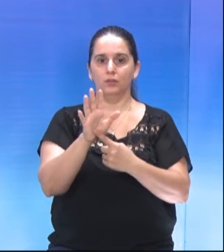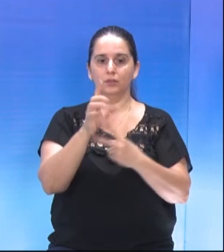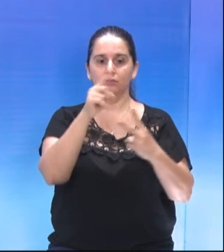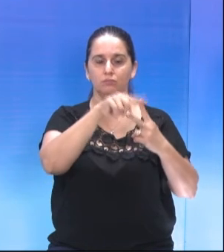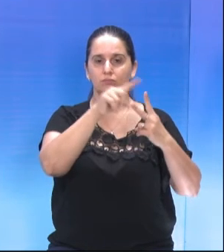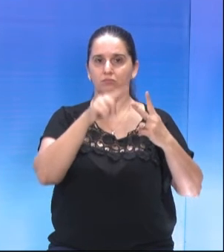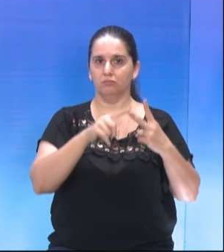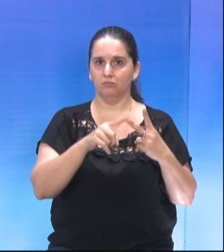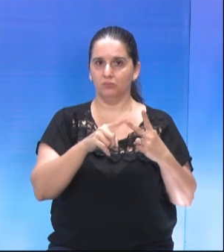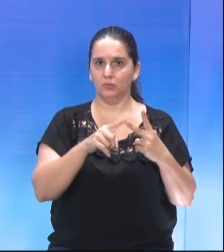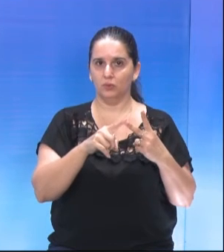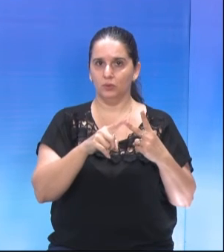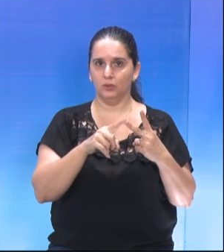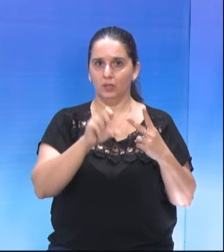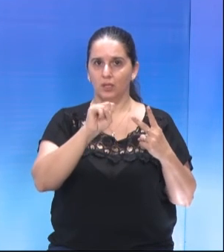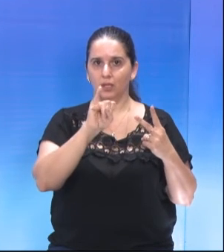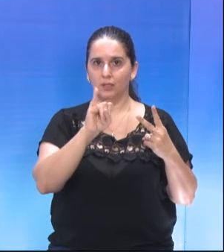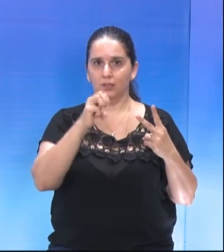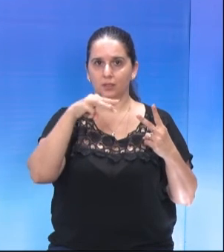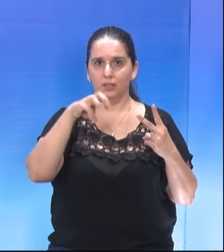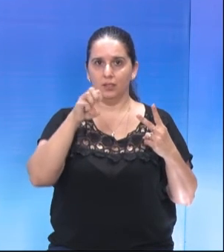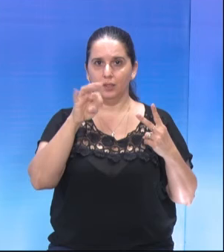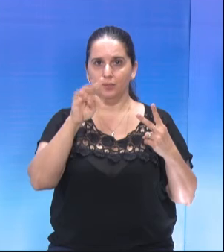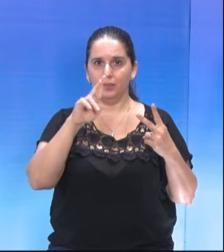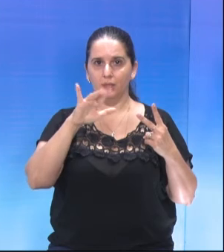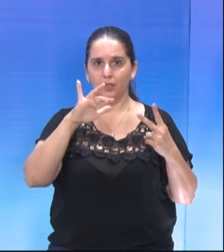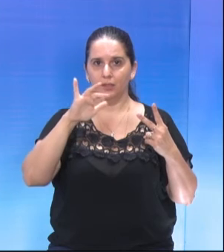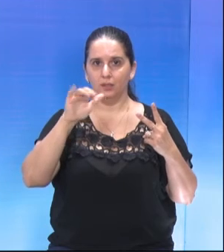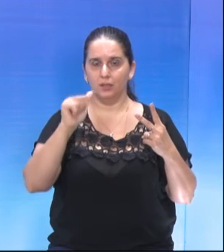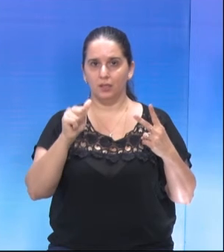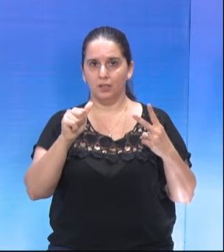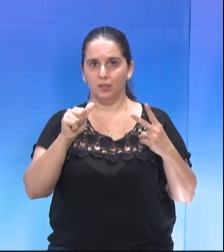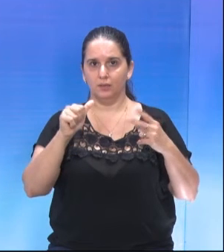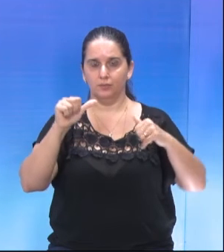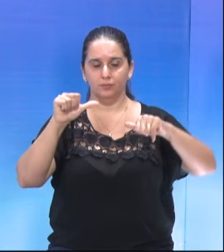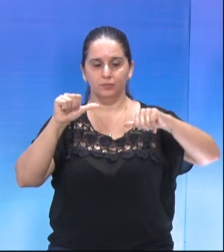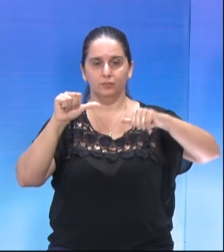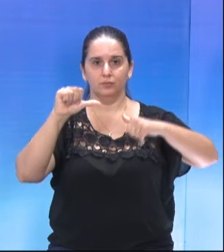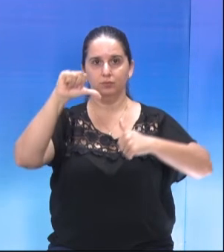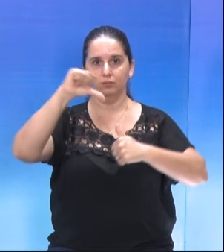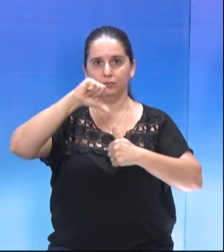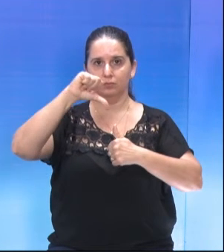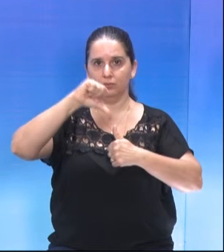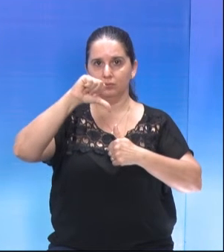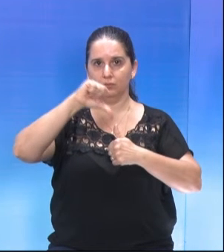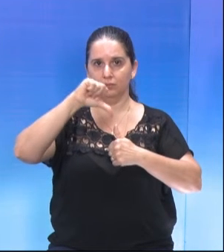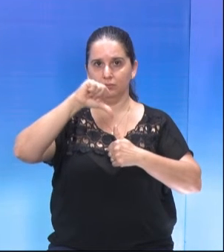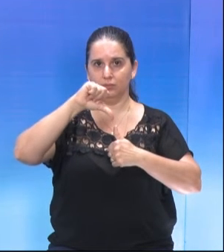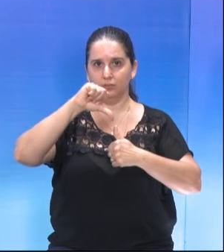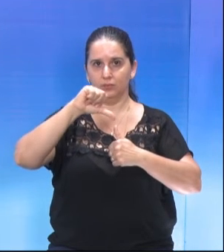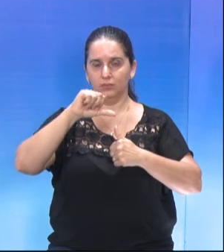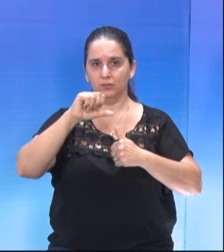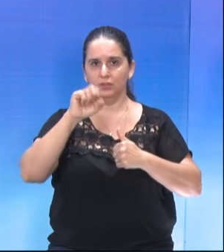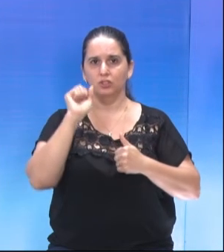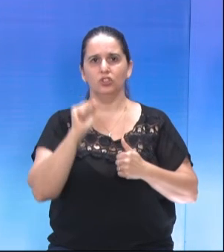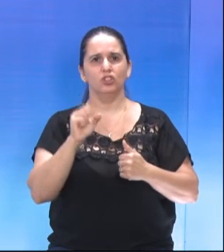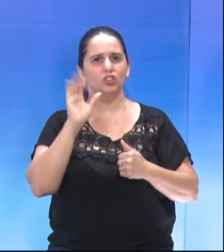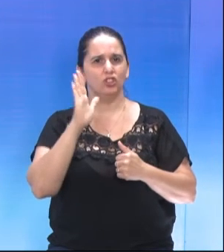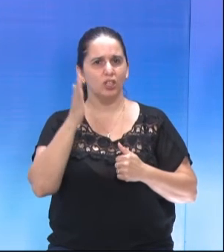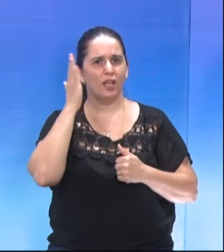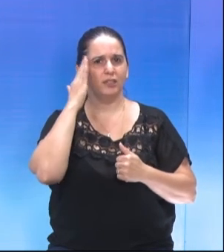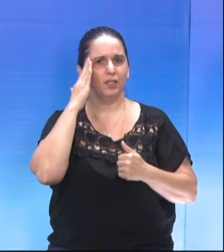É isso que distingue a obra? Evidenciar essa simetria? Então, aí eu já eliminaria, se eu conhecesse o